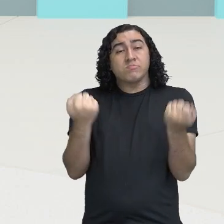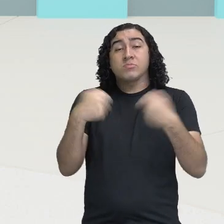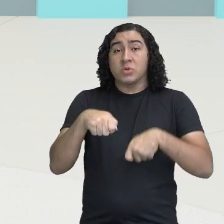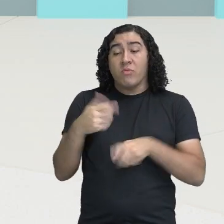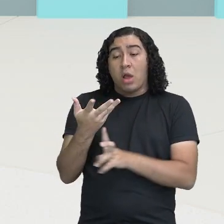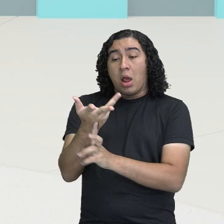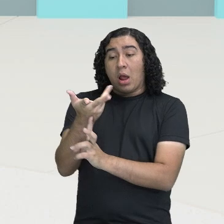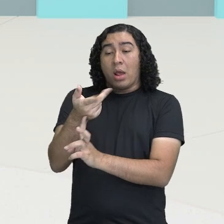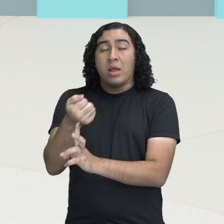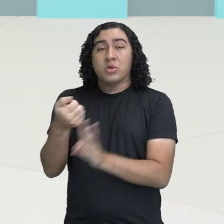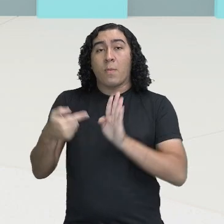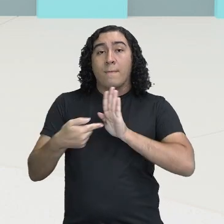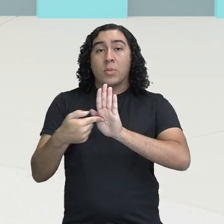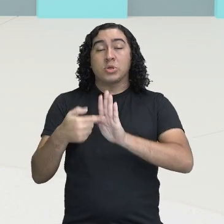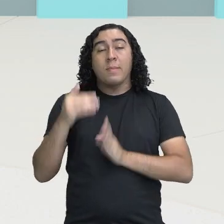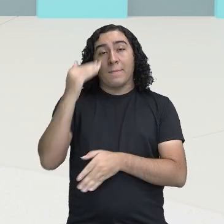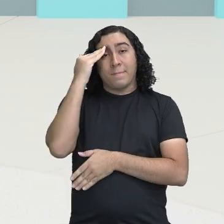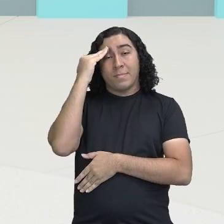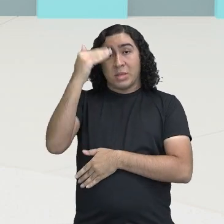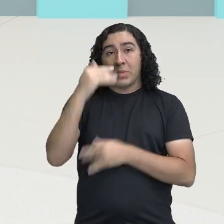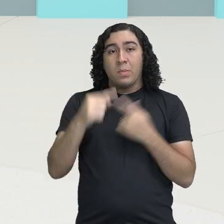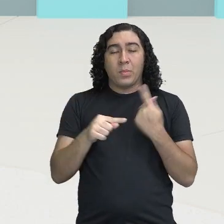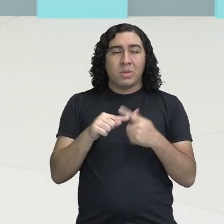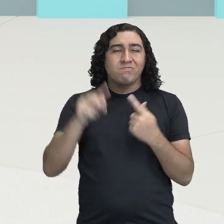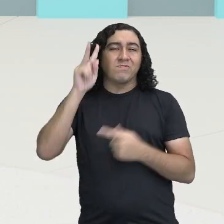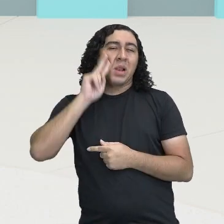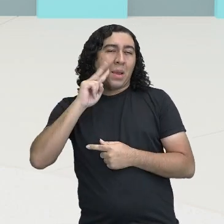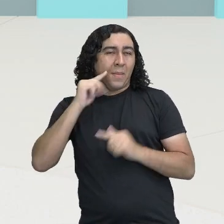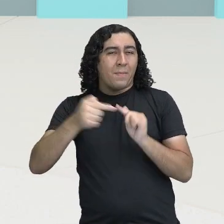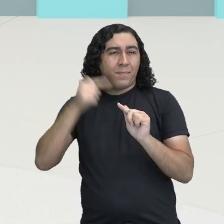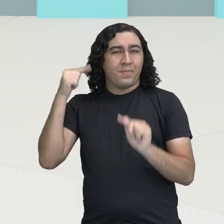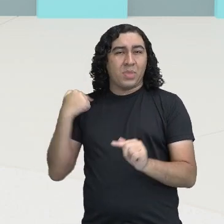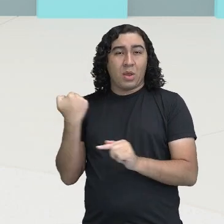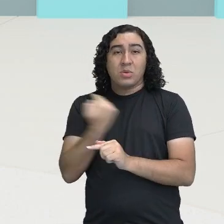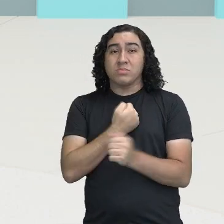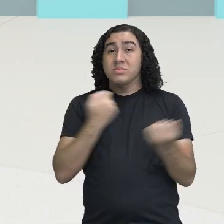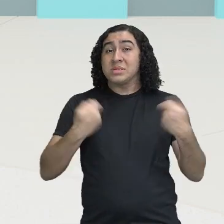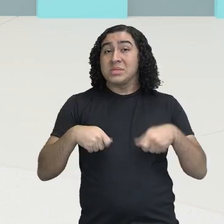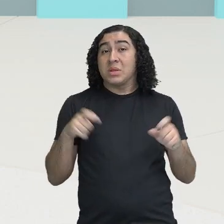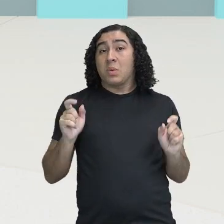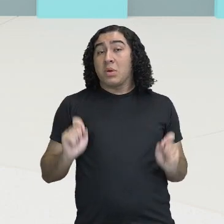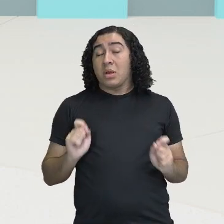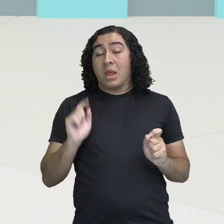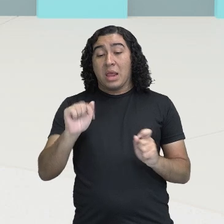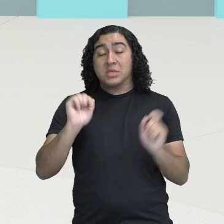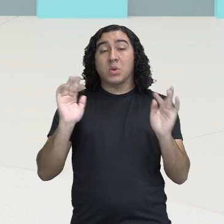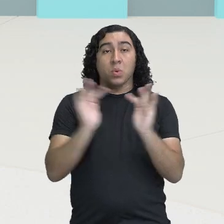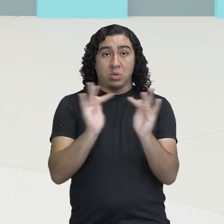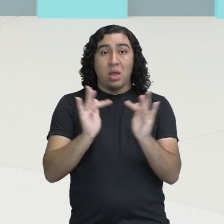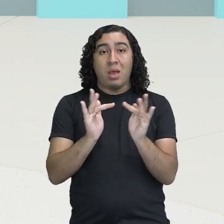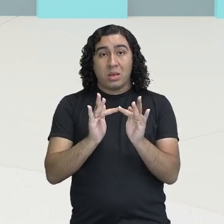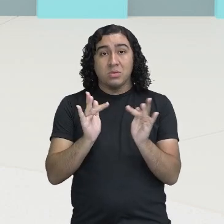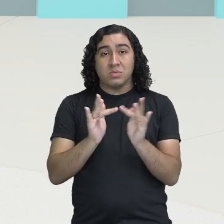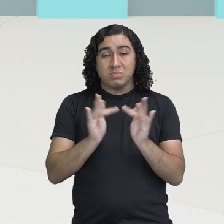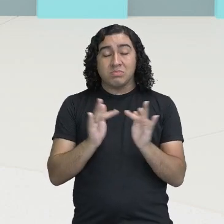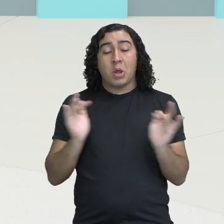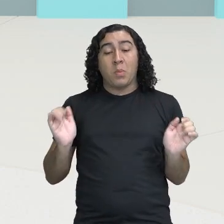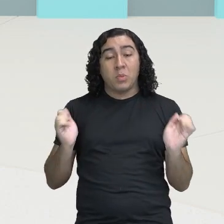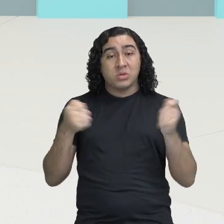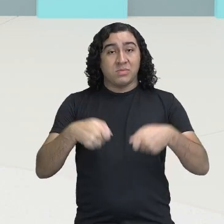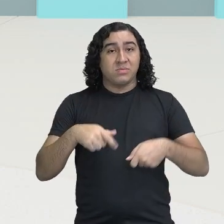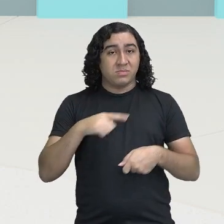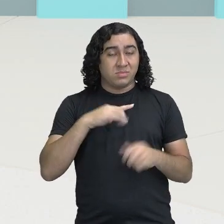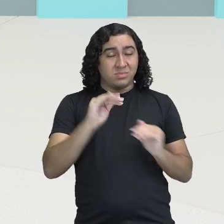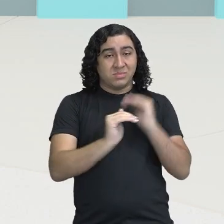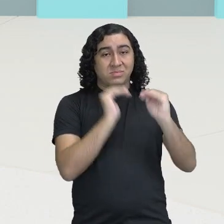traz, principalmente porque lembra que nós necessitamos dessa conexão para poder nos